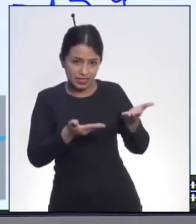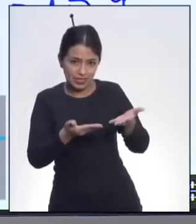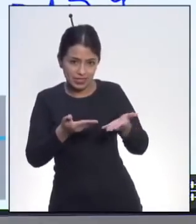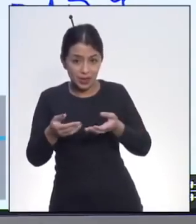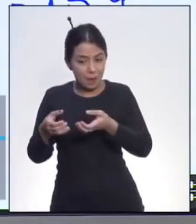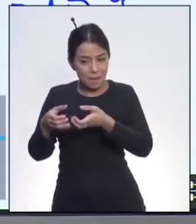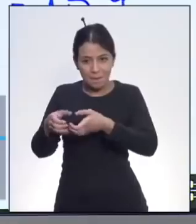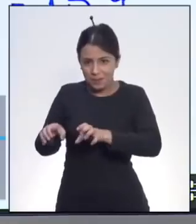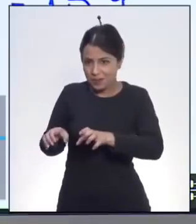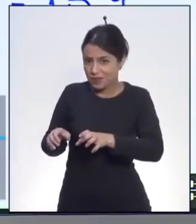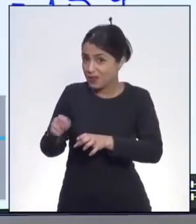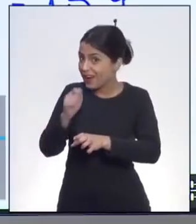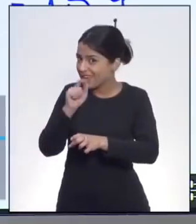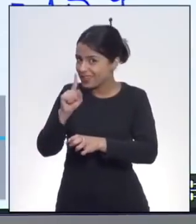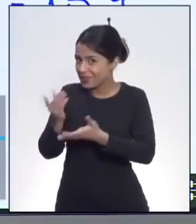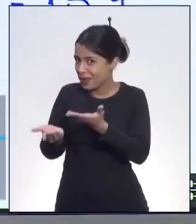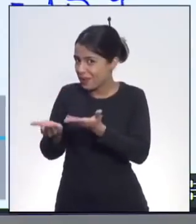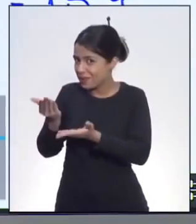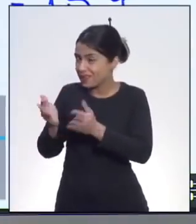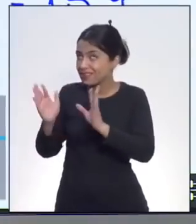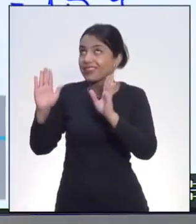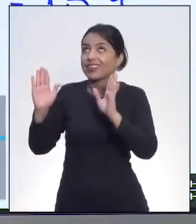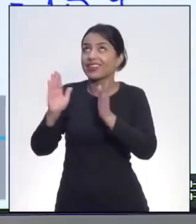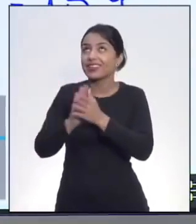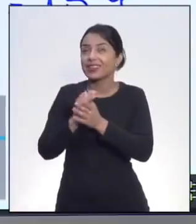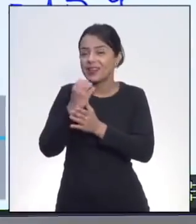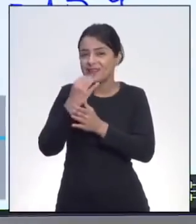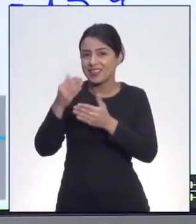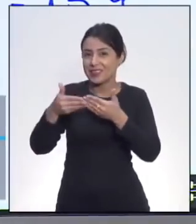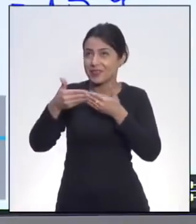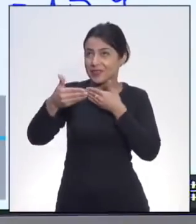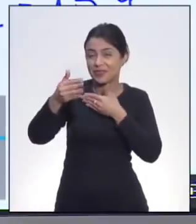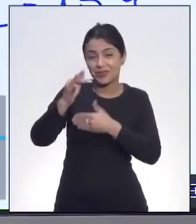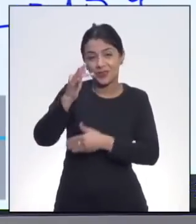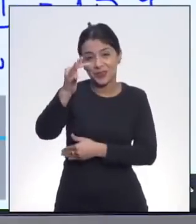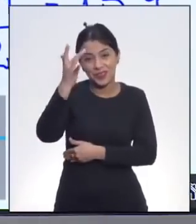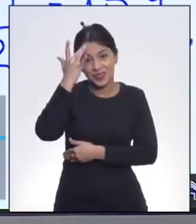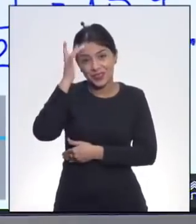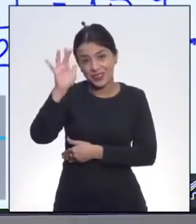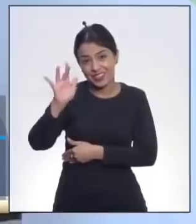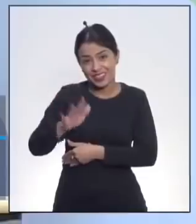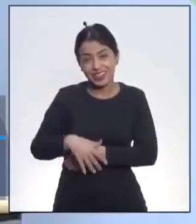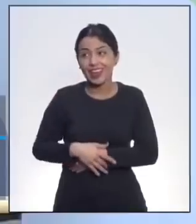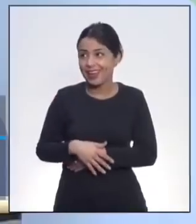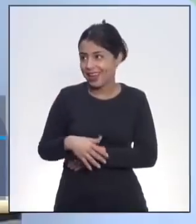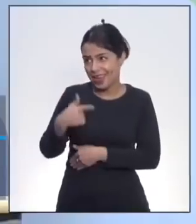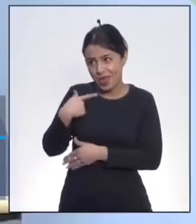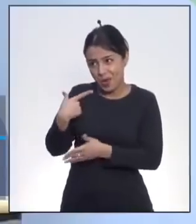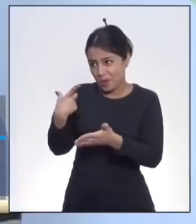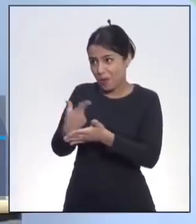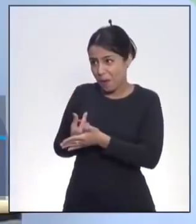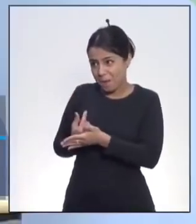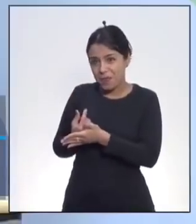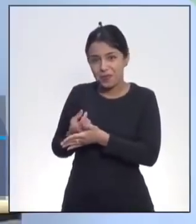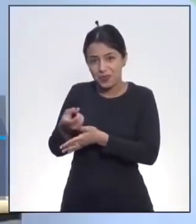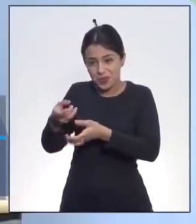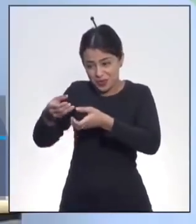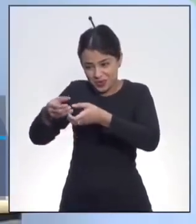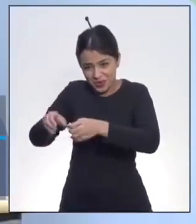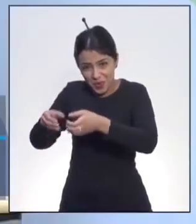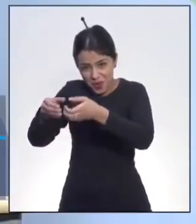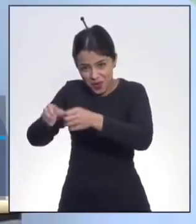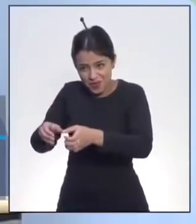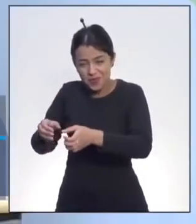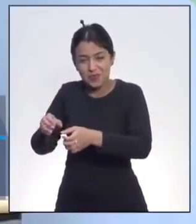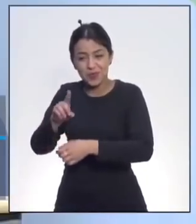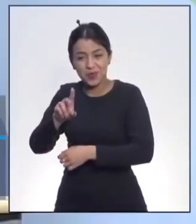vendem por peso, ainda não, pelo menos não sei disso. Tá? Bom, pelo menos aonde eu compro, não. Ainda não, tudo bem?